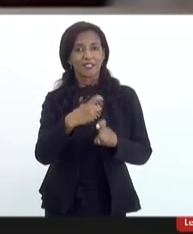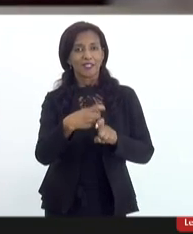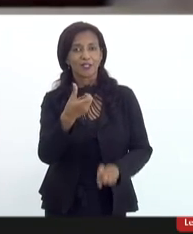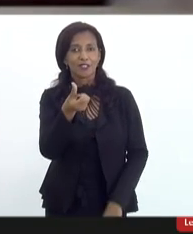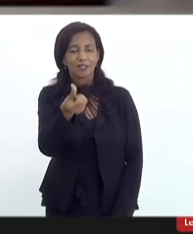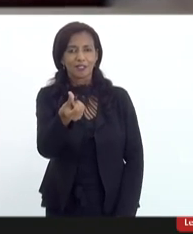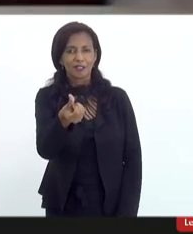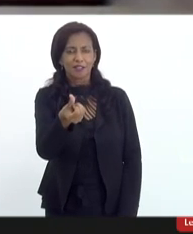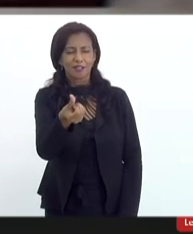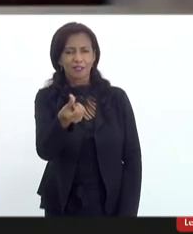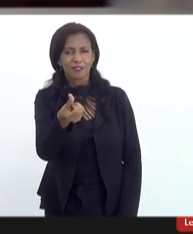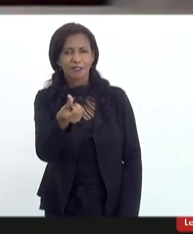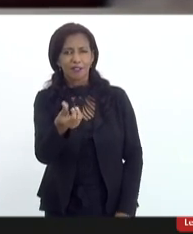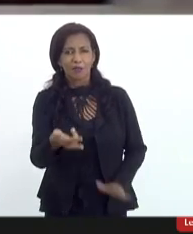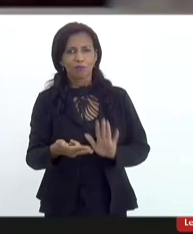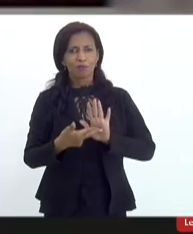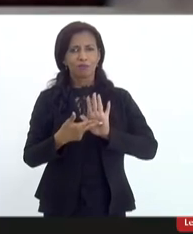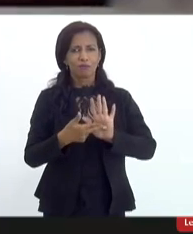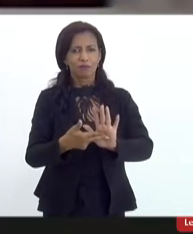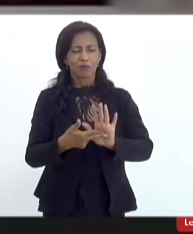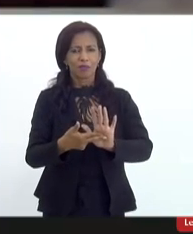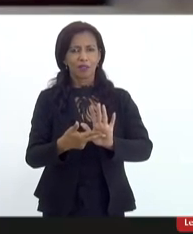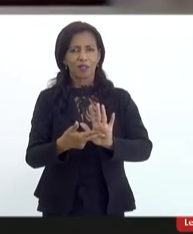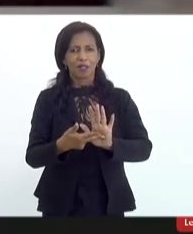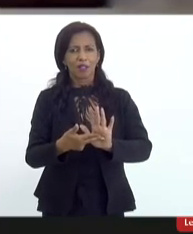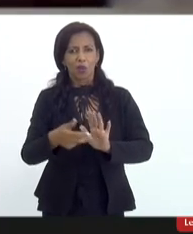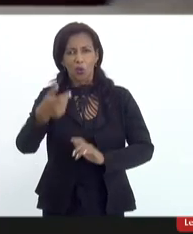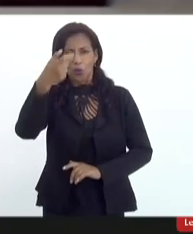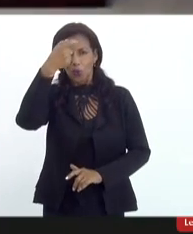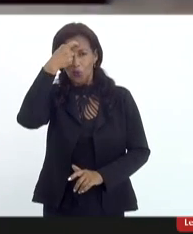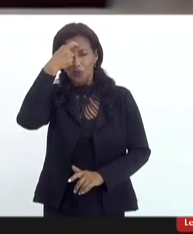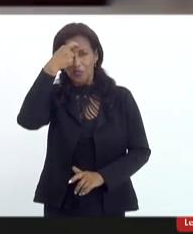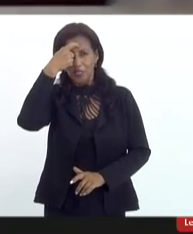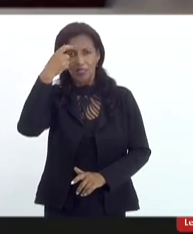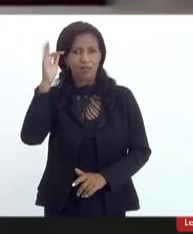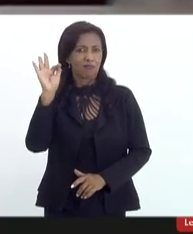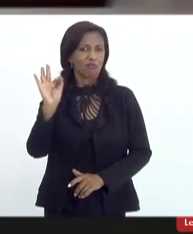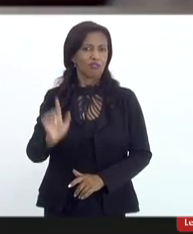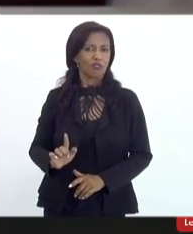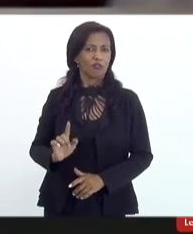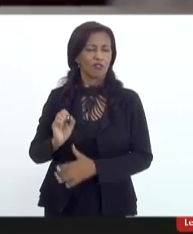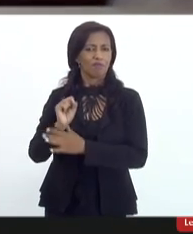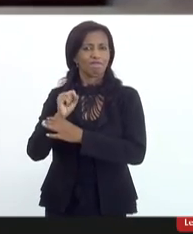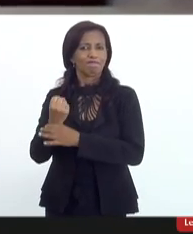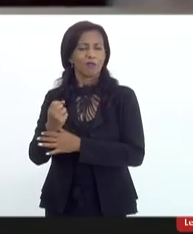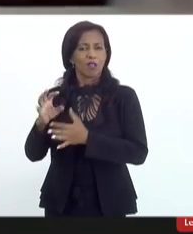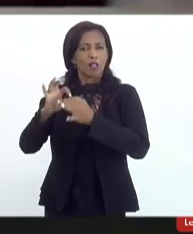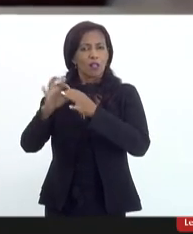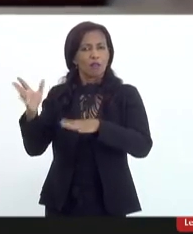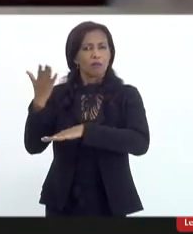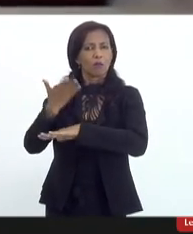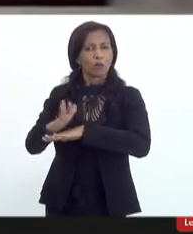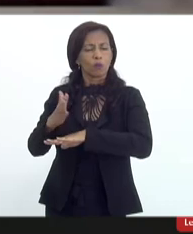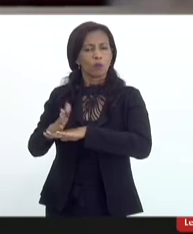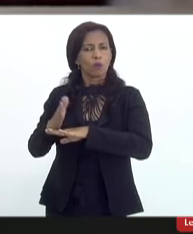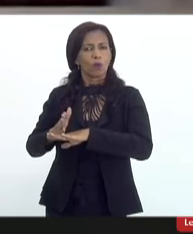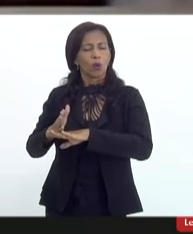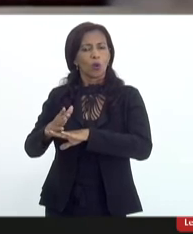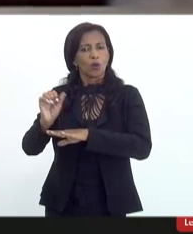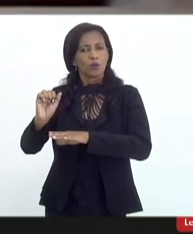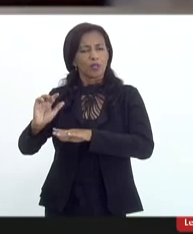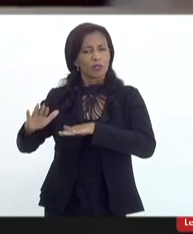6º, estipulava ser inviolável a liberdade de consciência e de crença, assegurando o livre exercício dos cultos